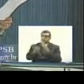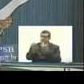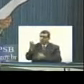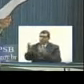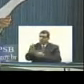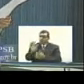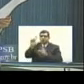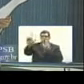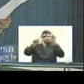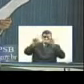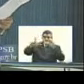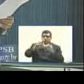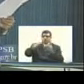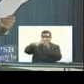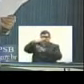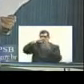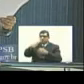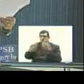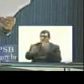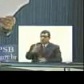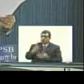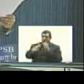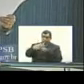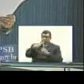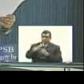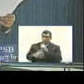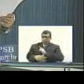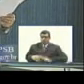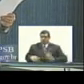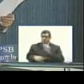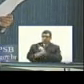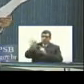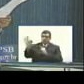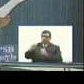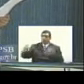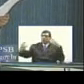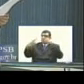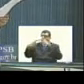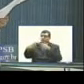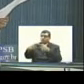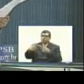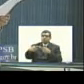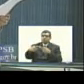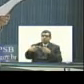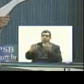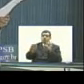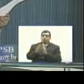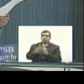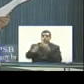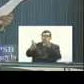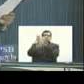zona franca por conta das decisões de política Industrial do governo federal aponta-se um cenário de desemprego e